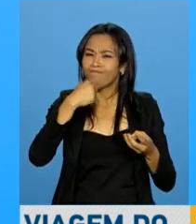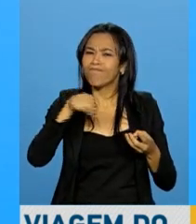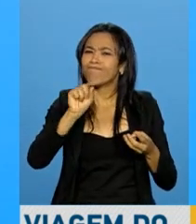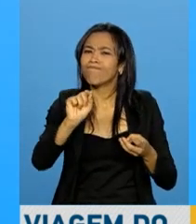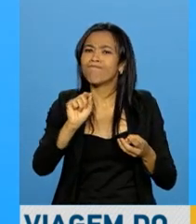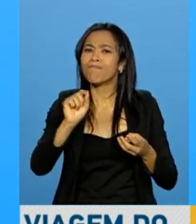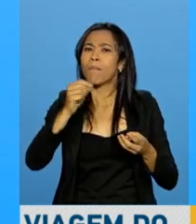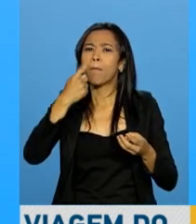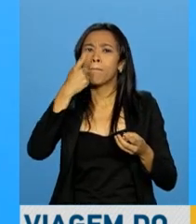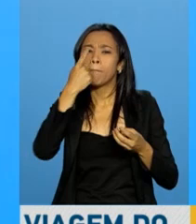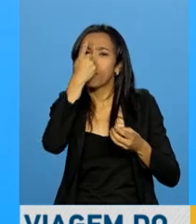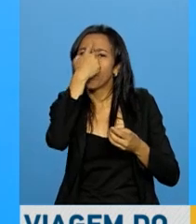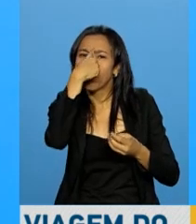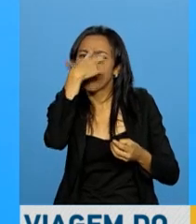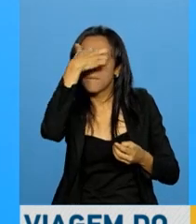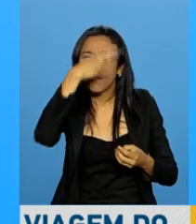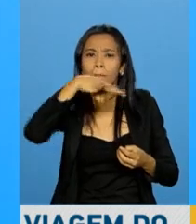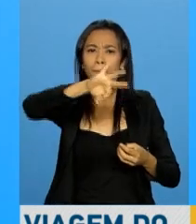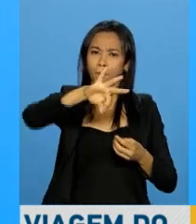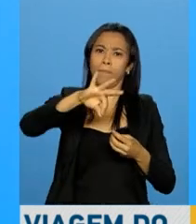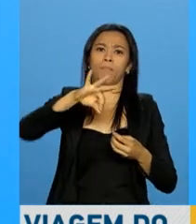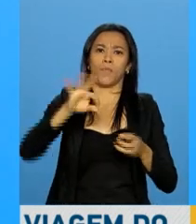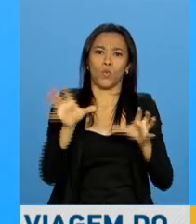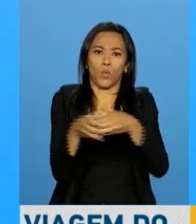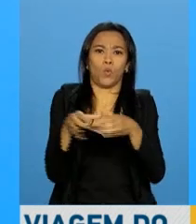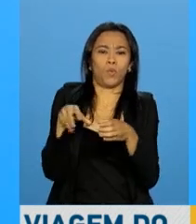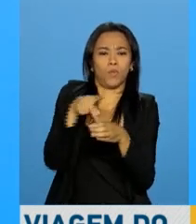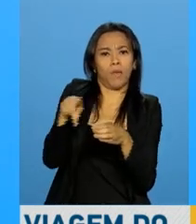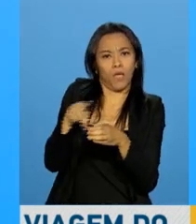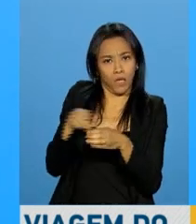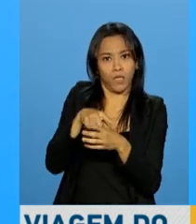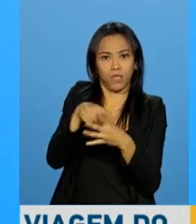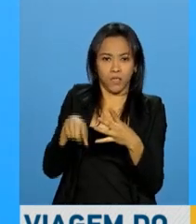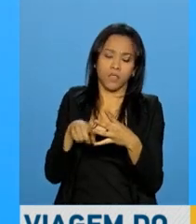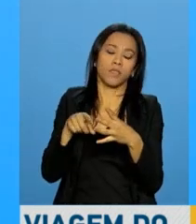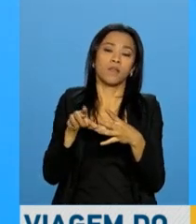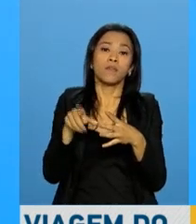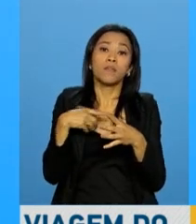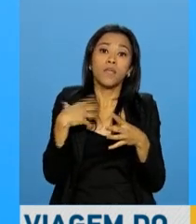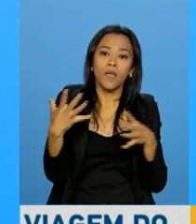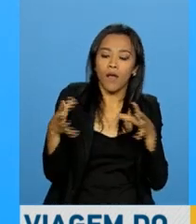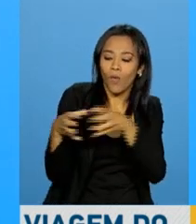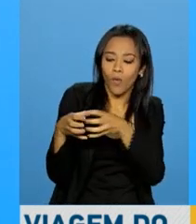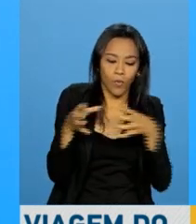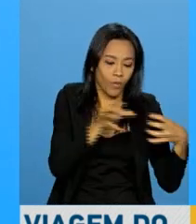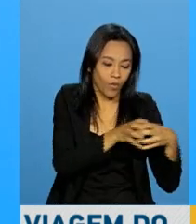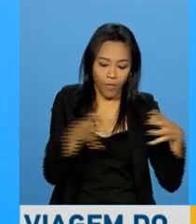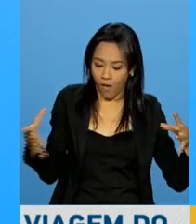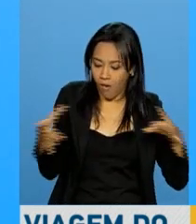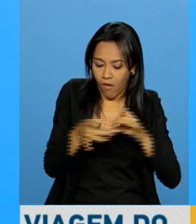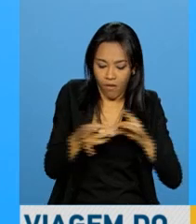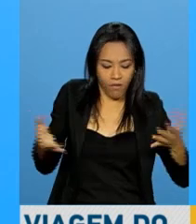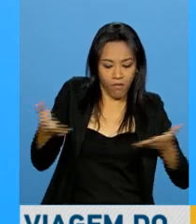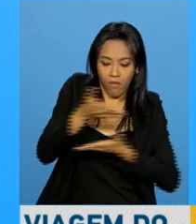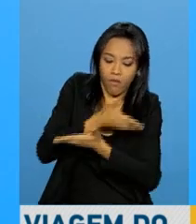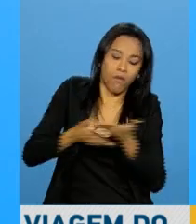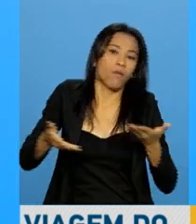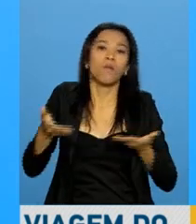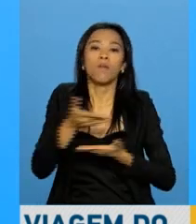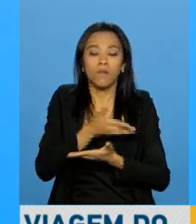fortalecer nossa rede de acordos de comércio e parcerias empresariais.